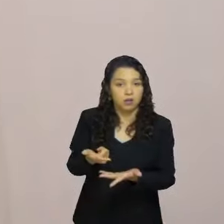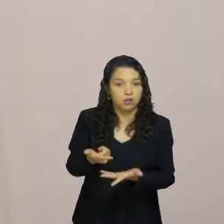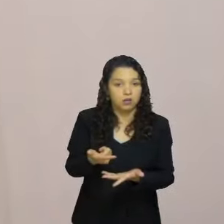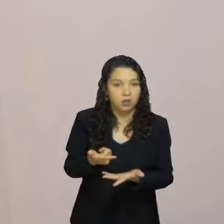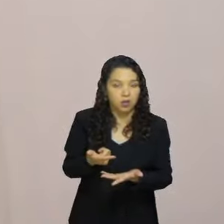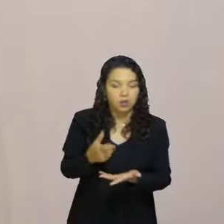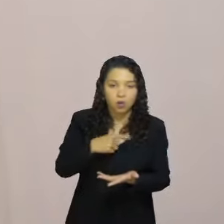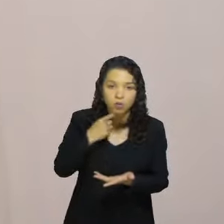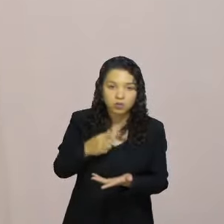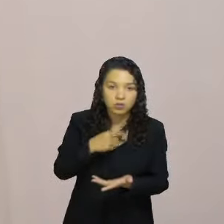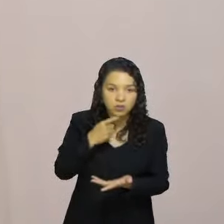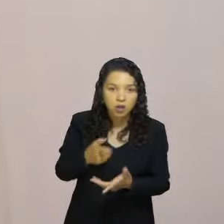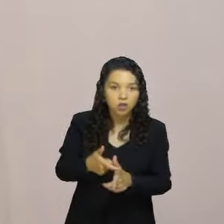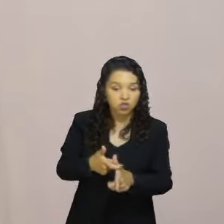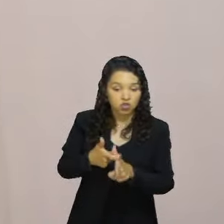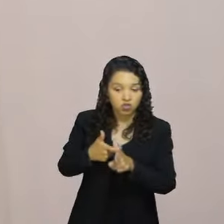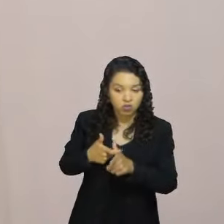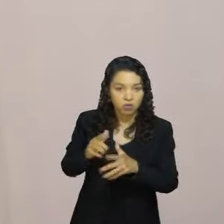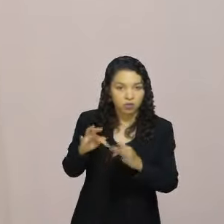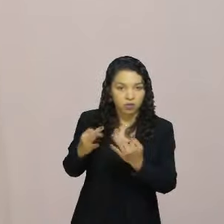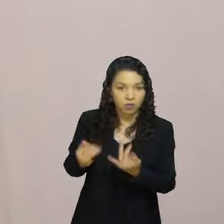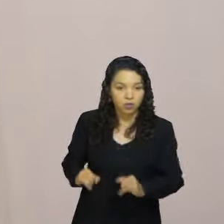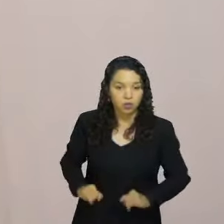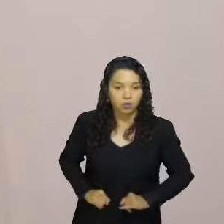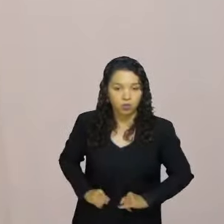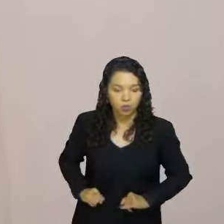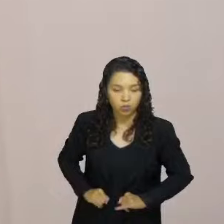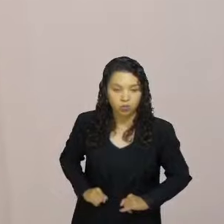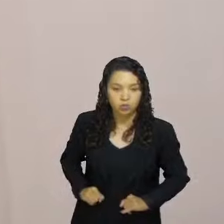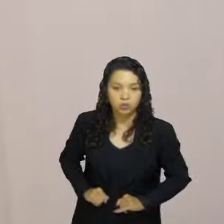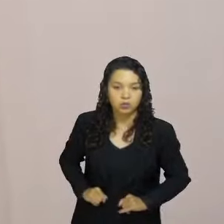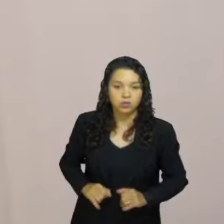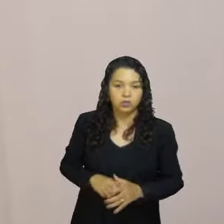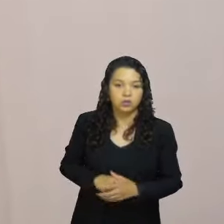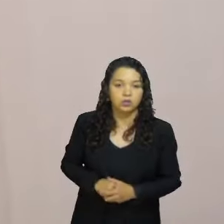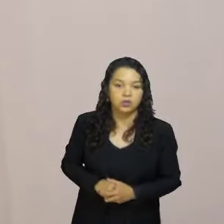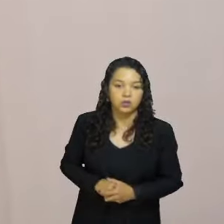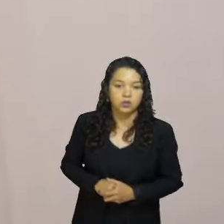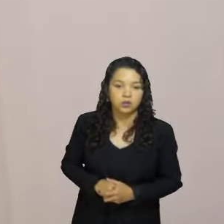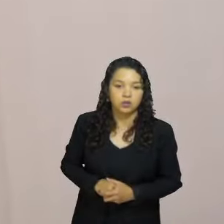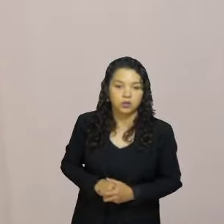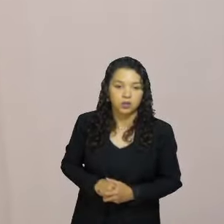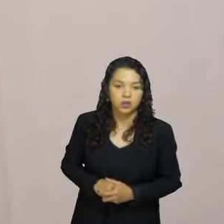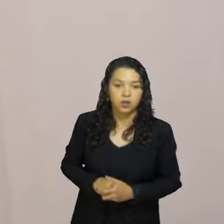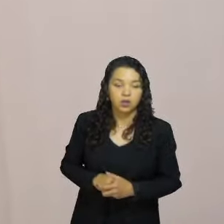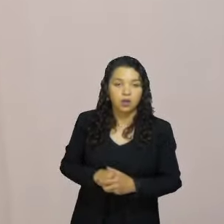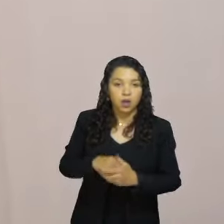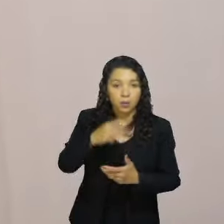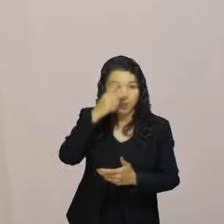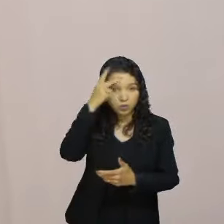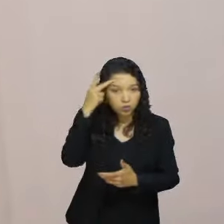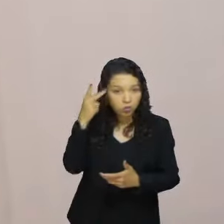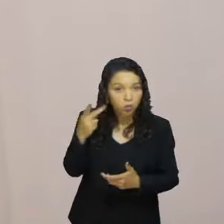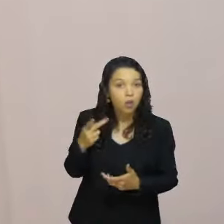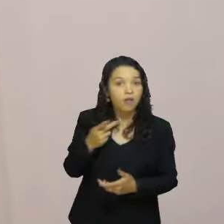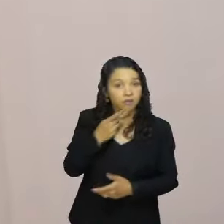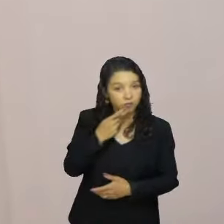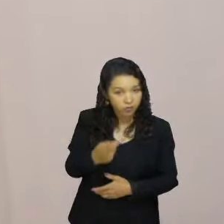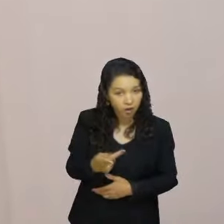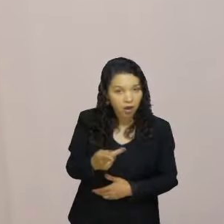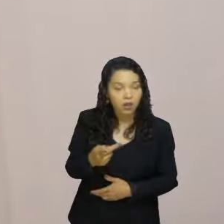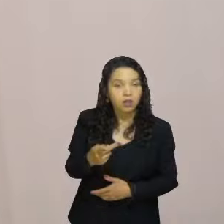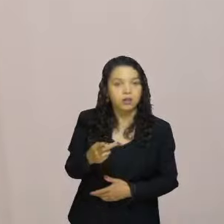confirmam. Tem pessoas que afirmam nas pesquisas, e o número não é pequeno, deputado Sargento Lima, tem gente que assume em